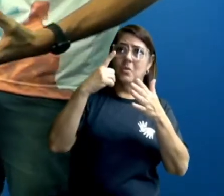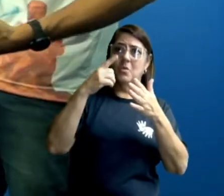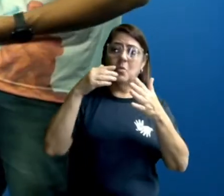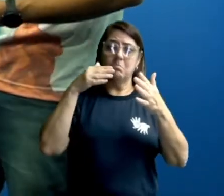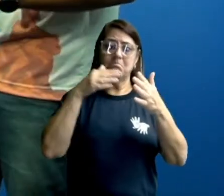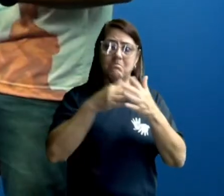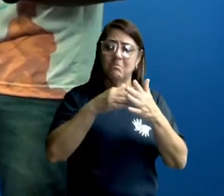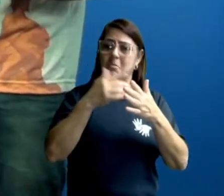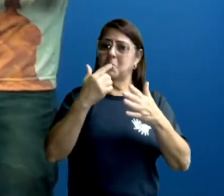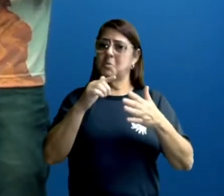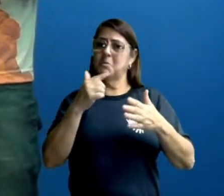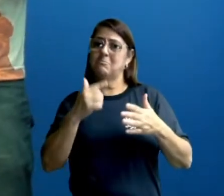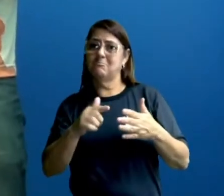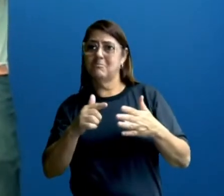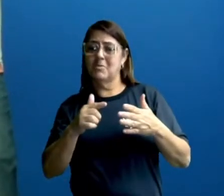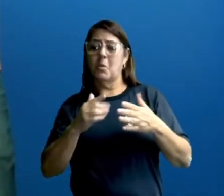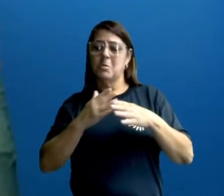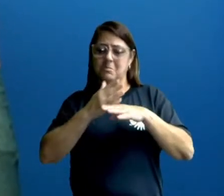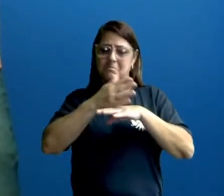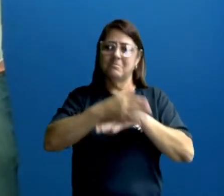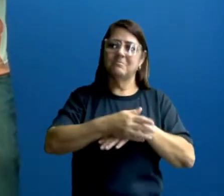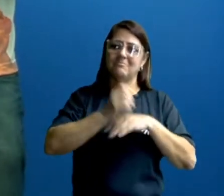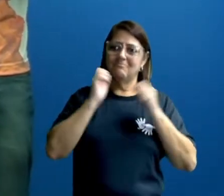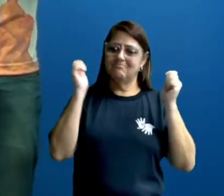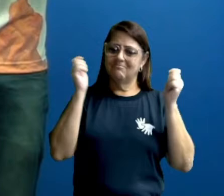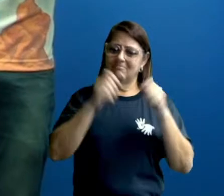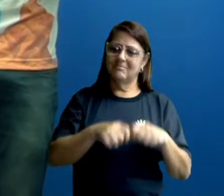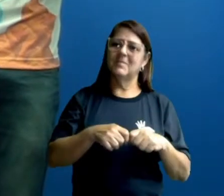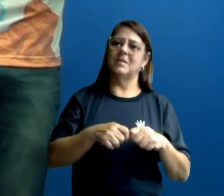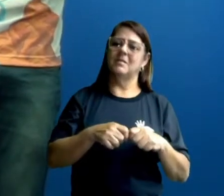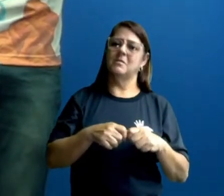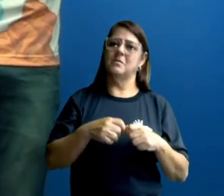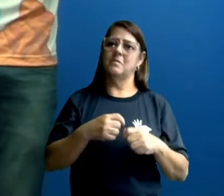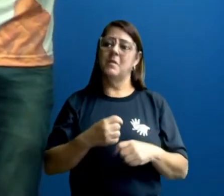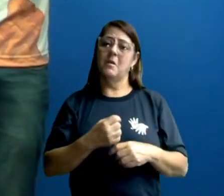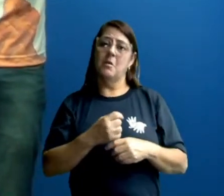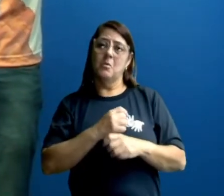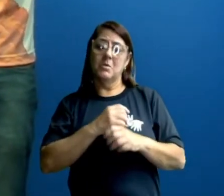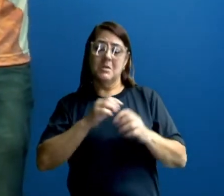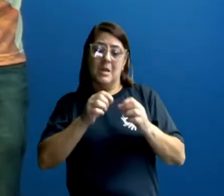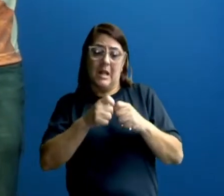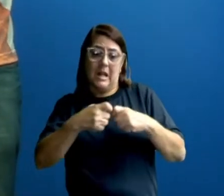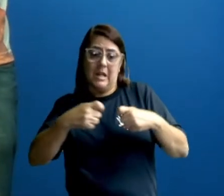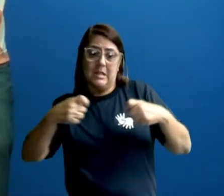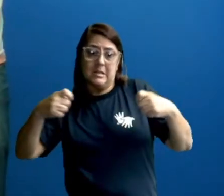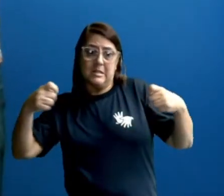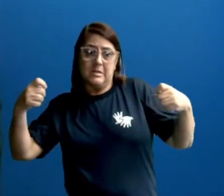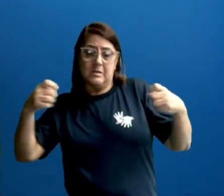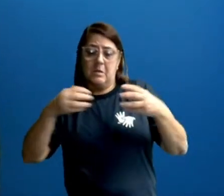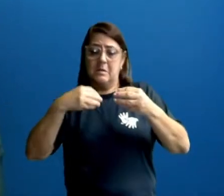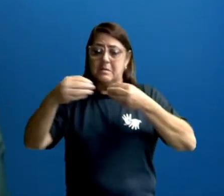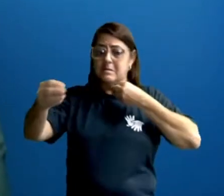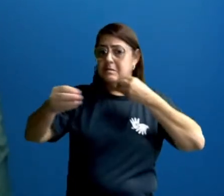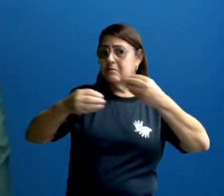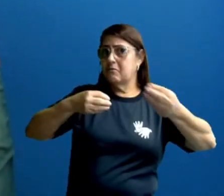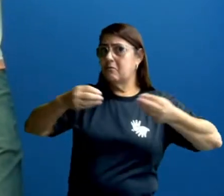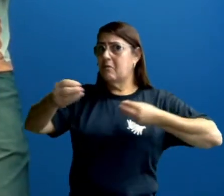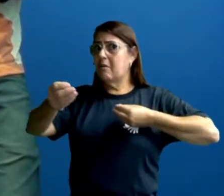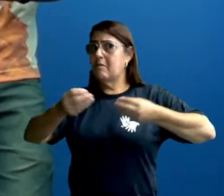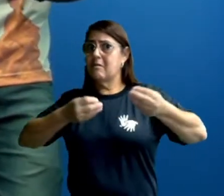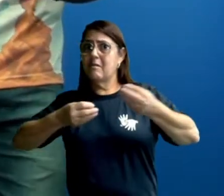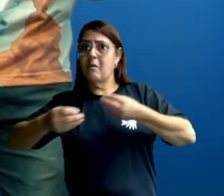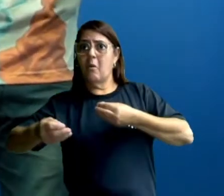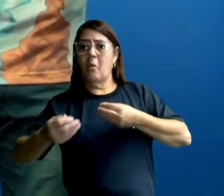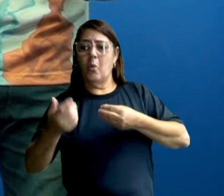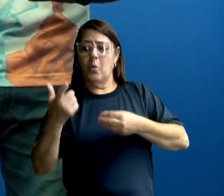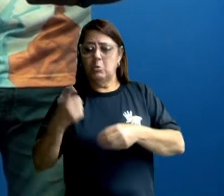outros não. Alguns têm uma capacidade de elasticidade, de flexibilidade,